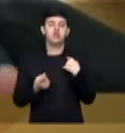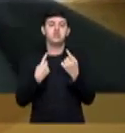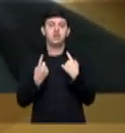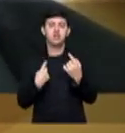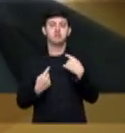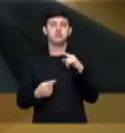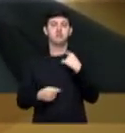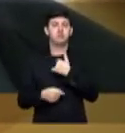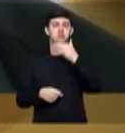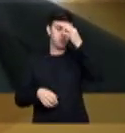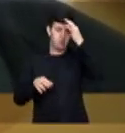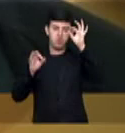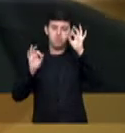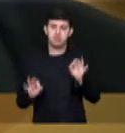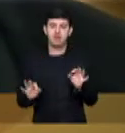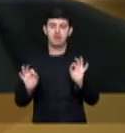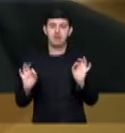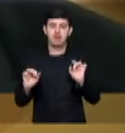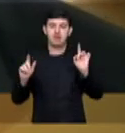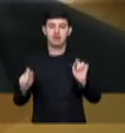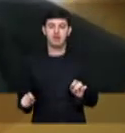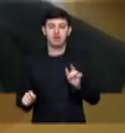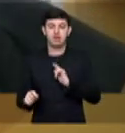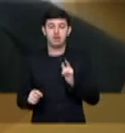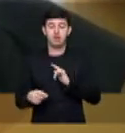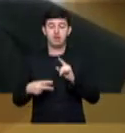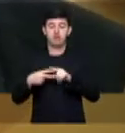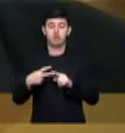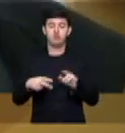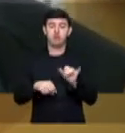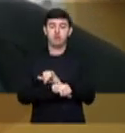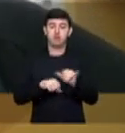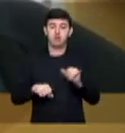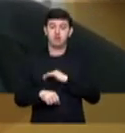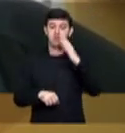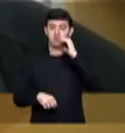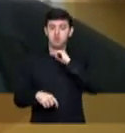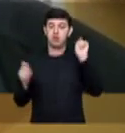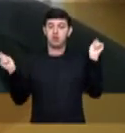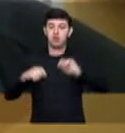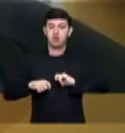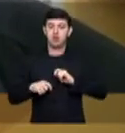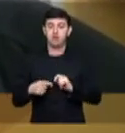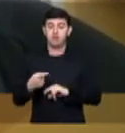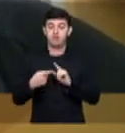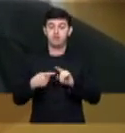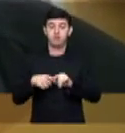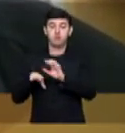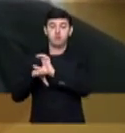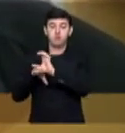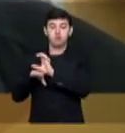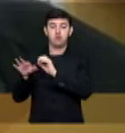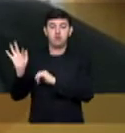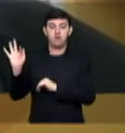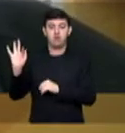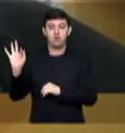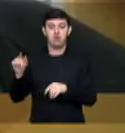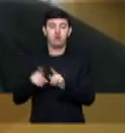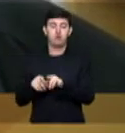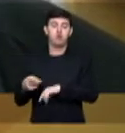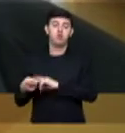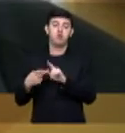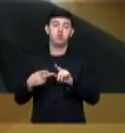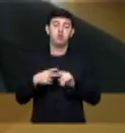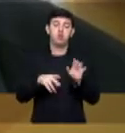existem duas medidas a serem usadas no caso. Uma, a constitucionalidade formal, e outra, a